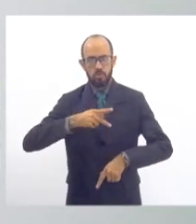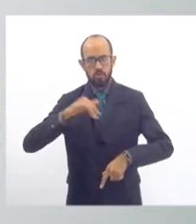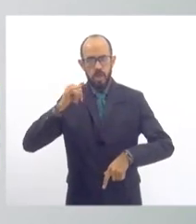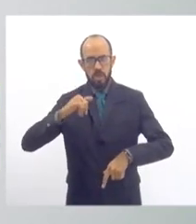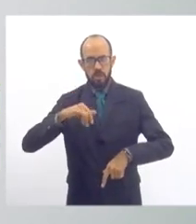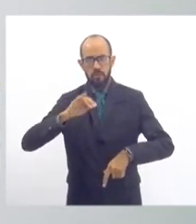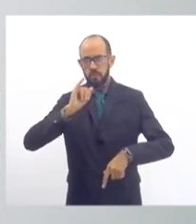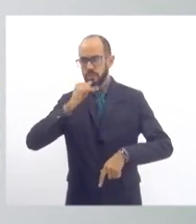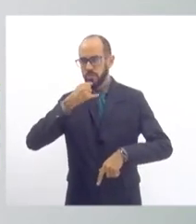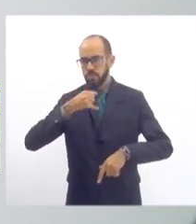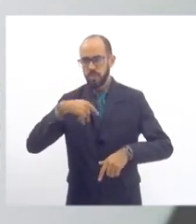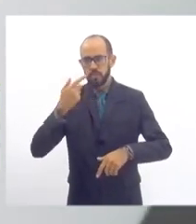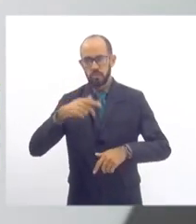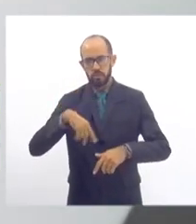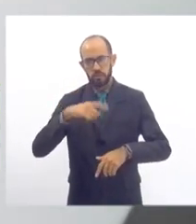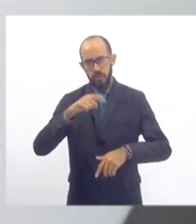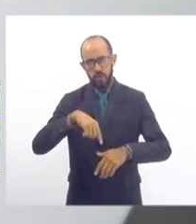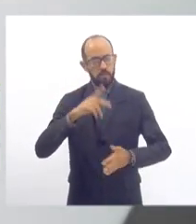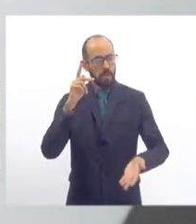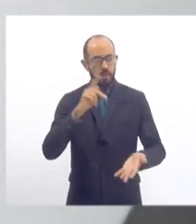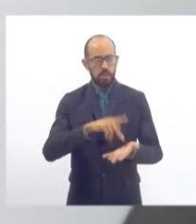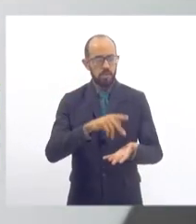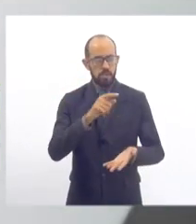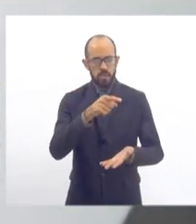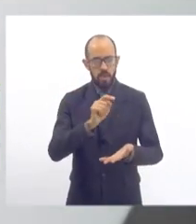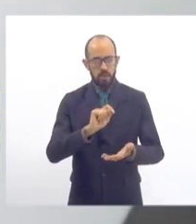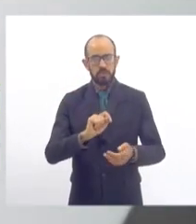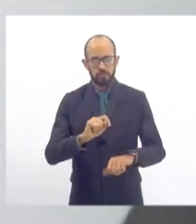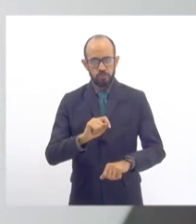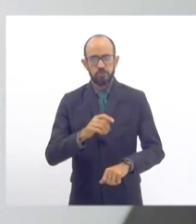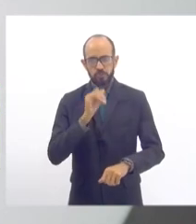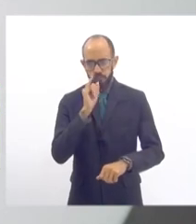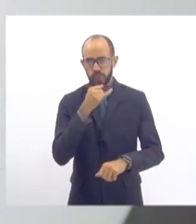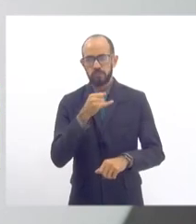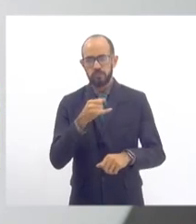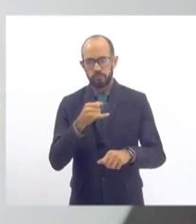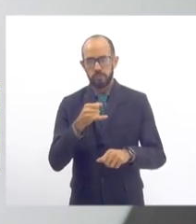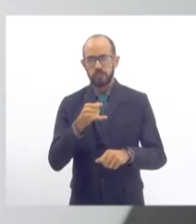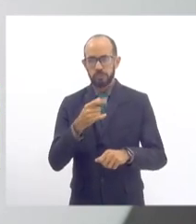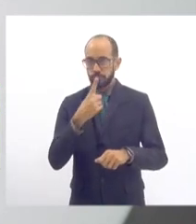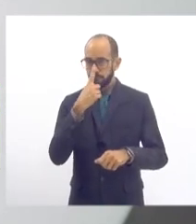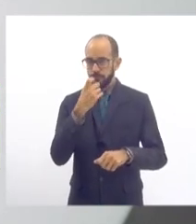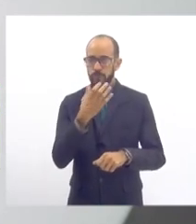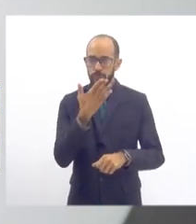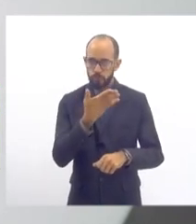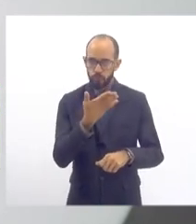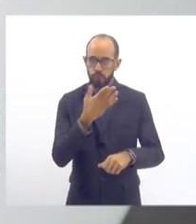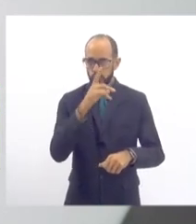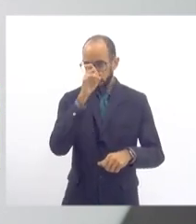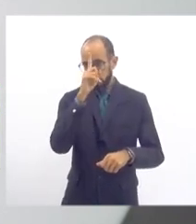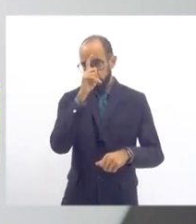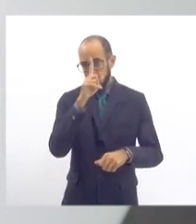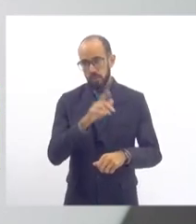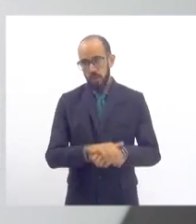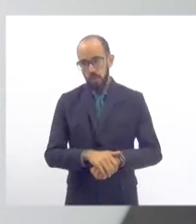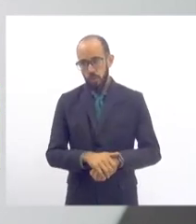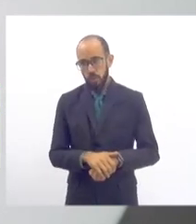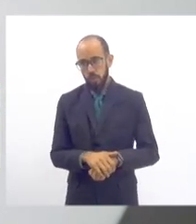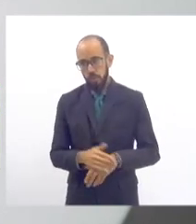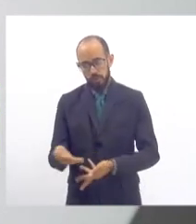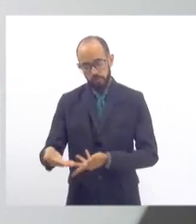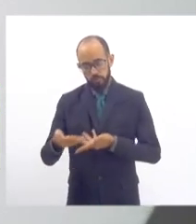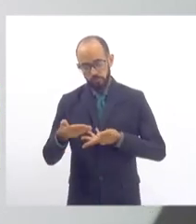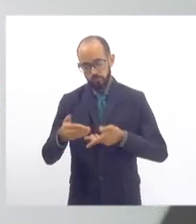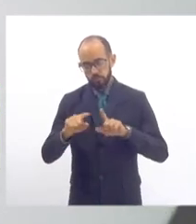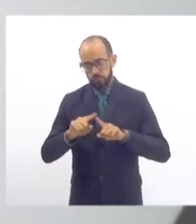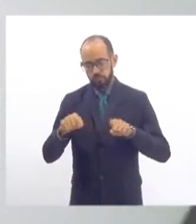Infelizmente, o IESERGE realmente é uma realidade. Que, infelizmente, sucatearam o IESERGE, que era um hospital que atendia todo o